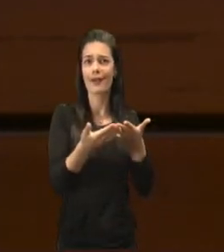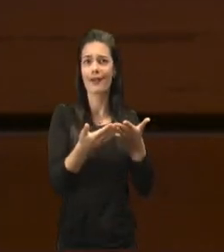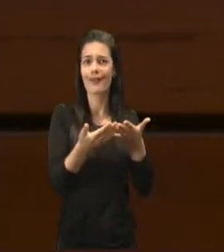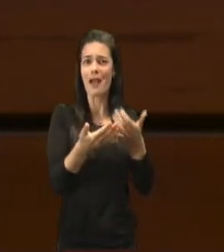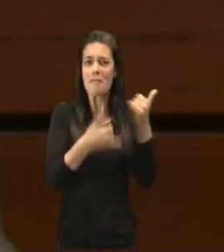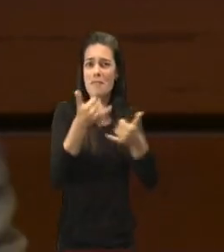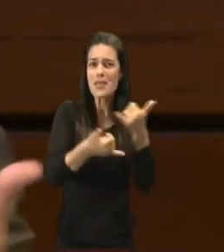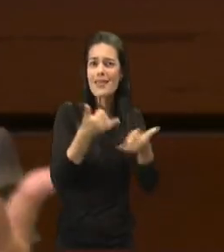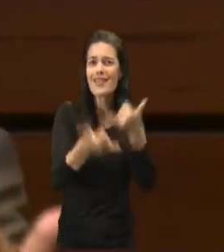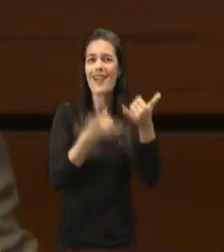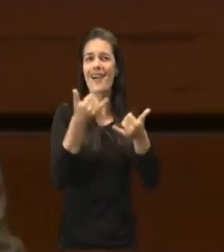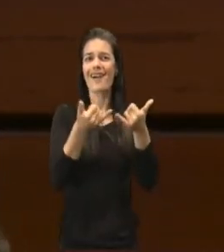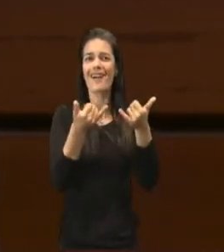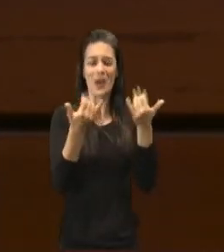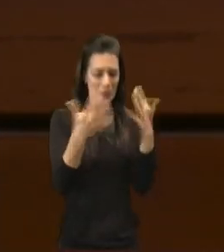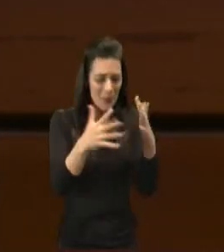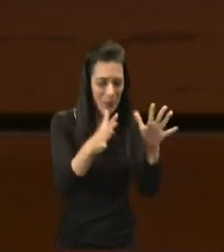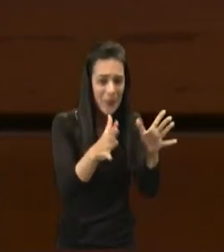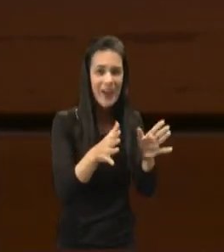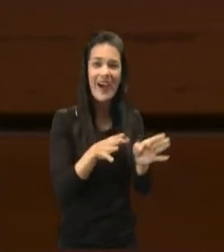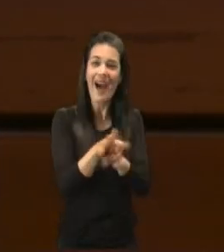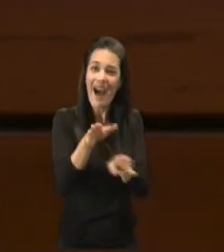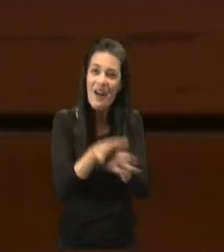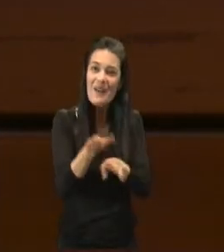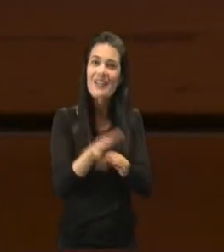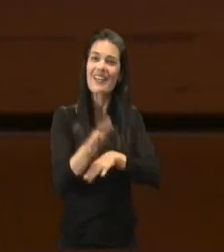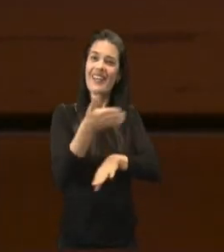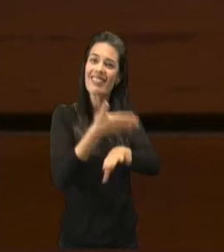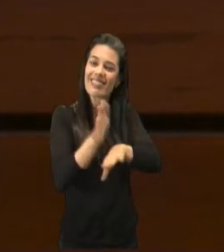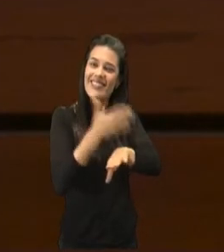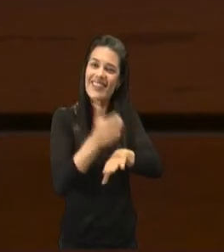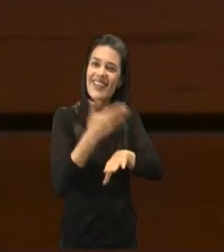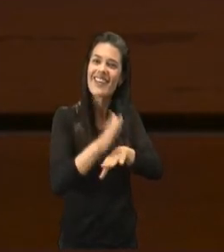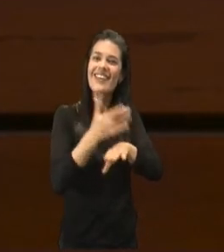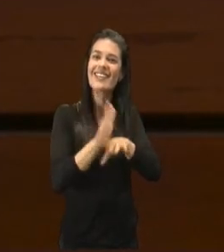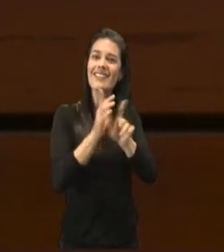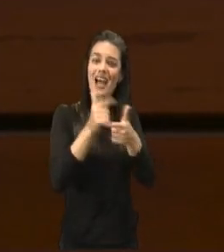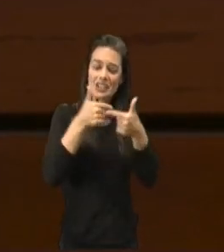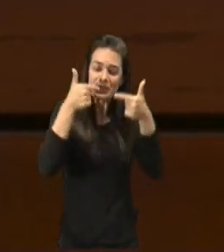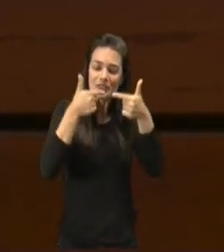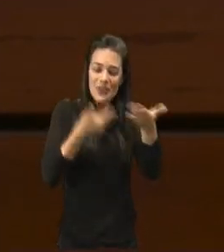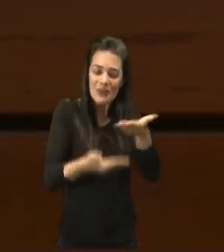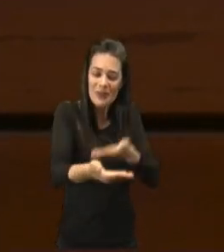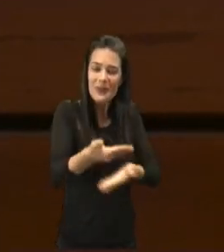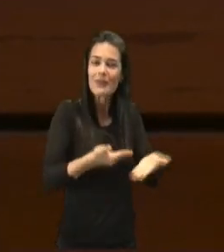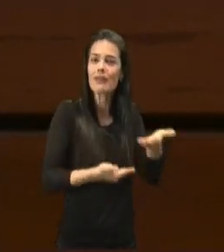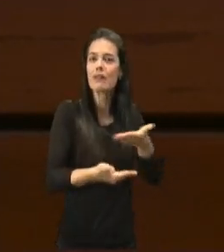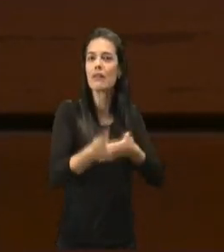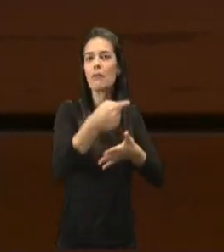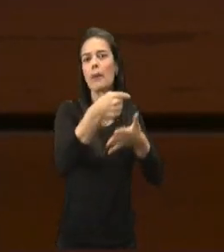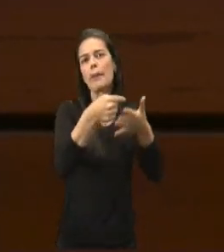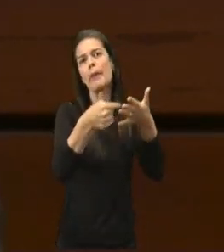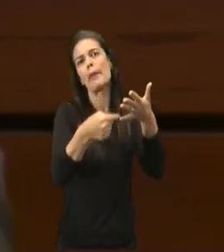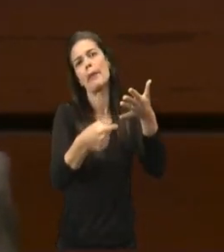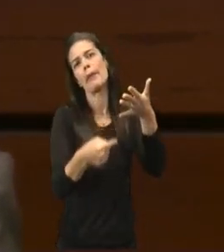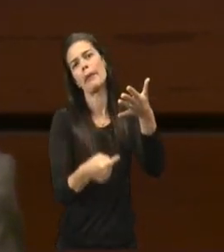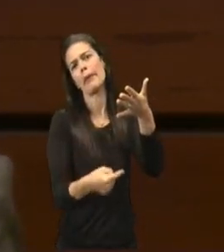guiar, brincar, elogiar, aconselhar, treinar, sorrir e tantas outras coisas